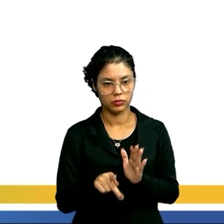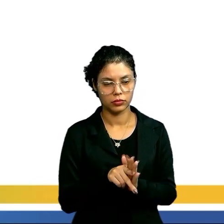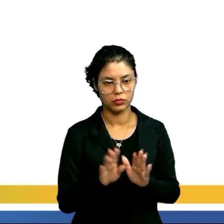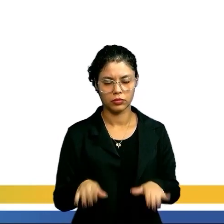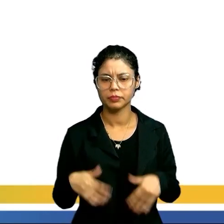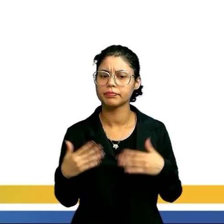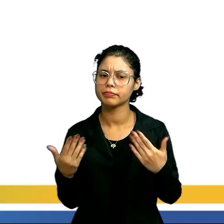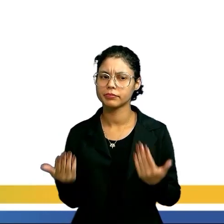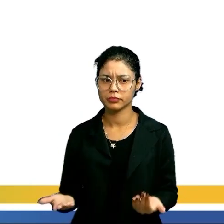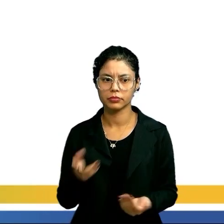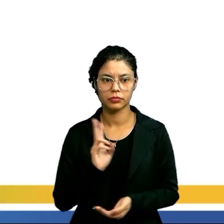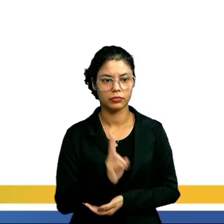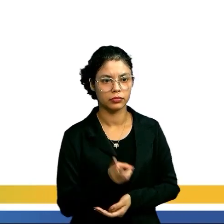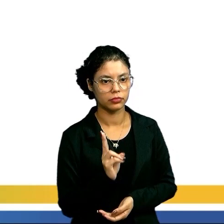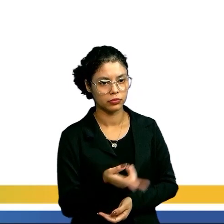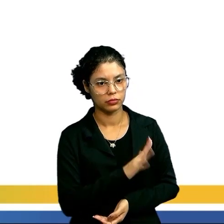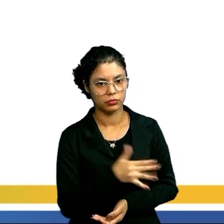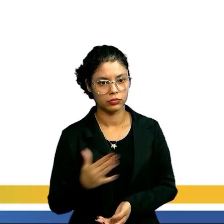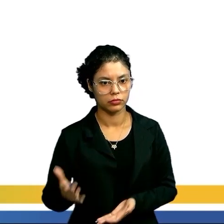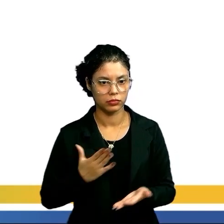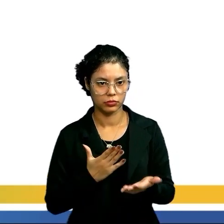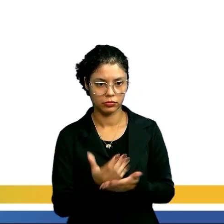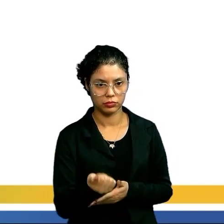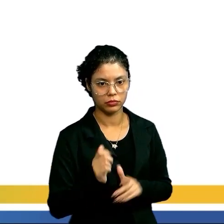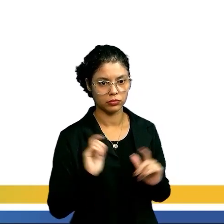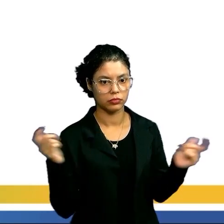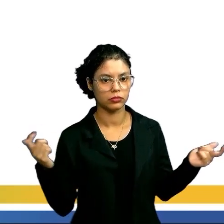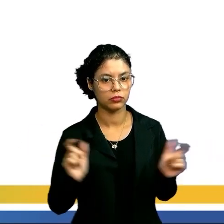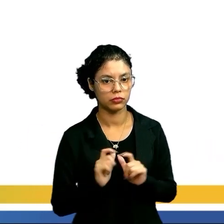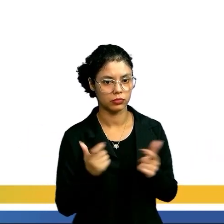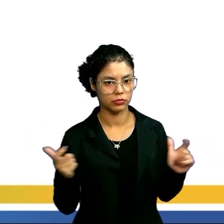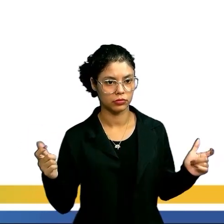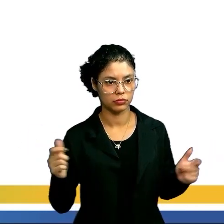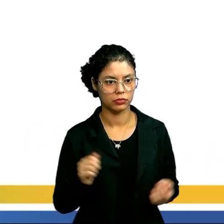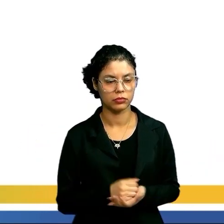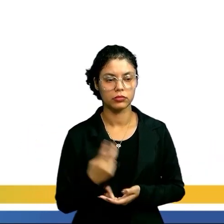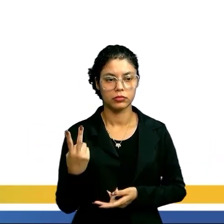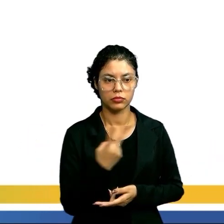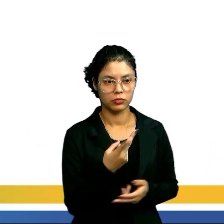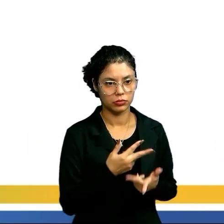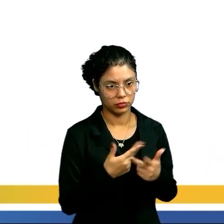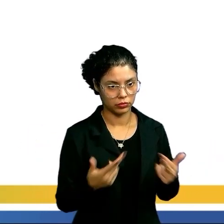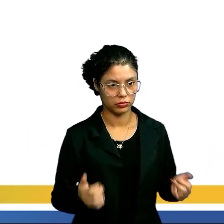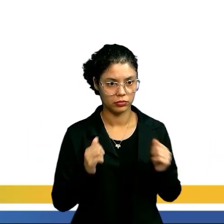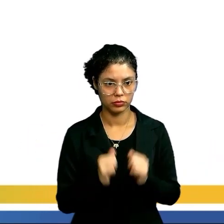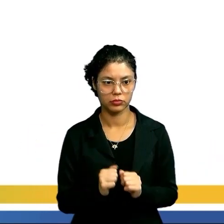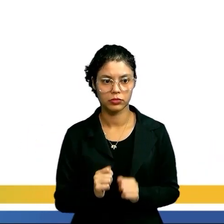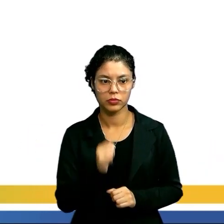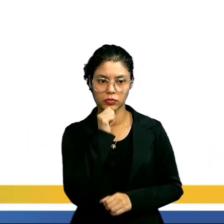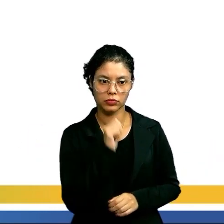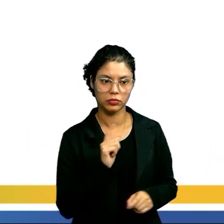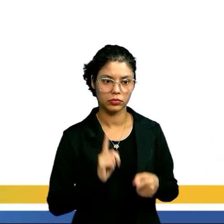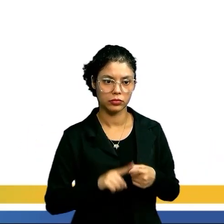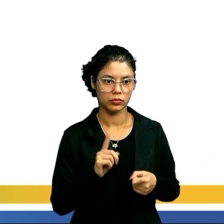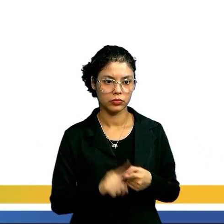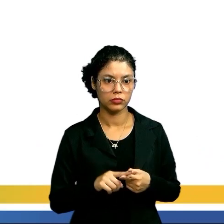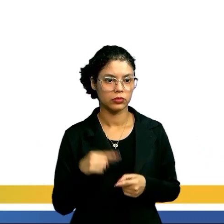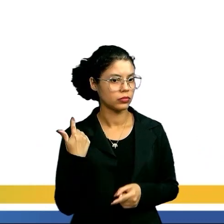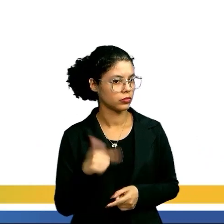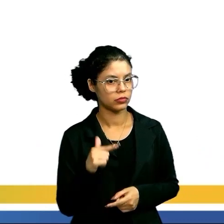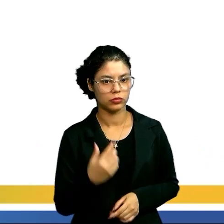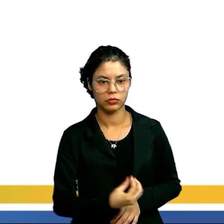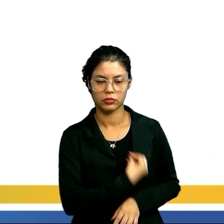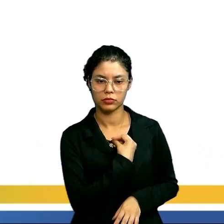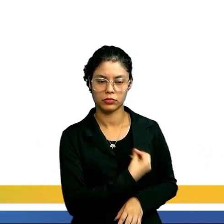que permanece tal, mesmo quando conquista uma maioria. As duas coisas podem coexistir